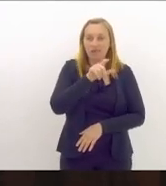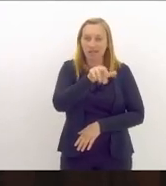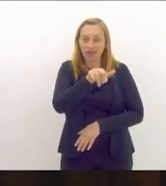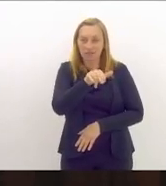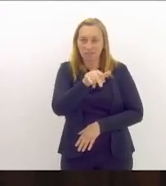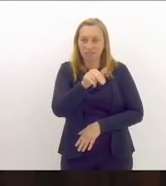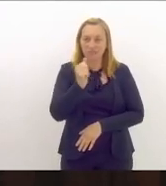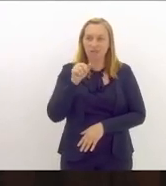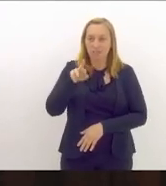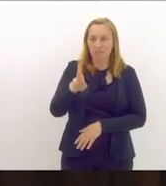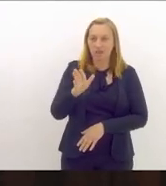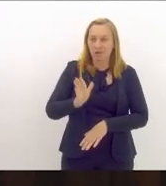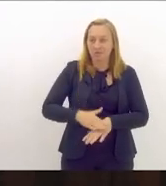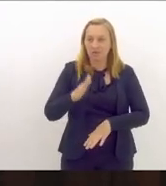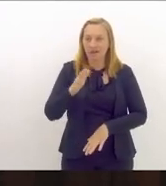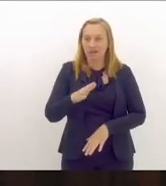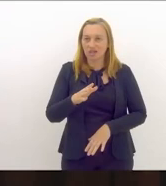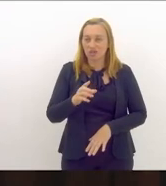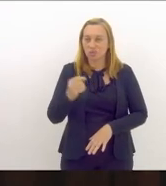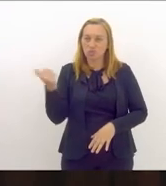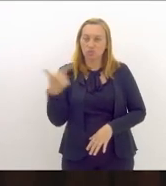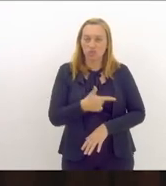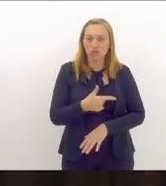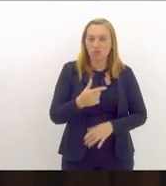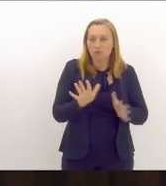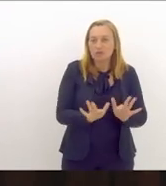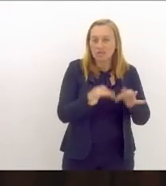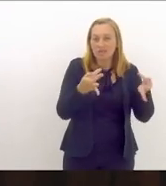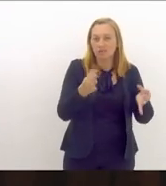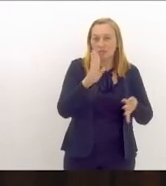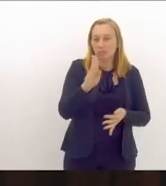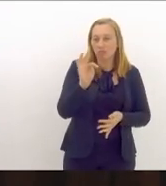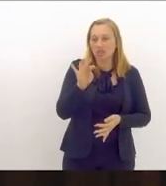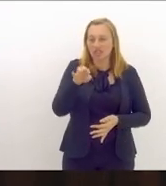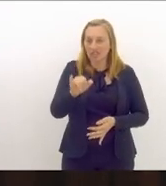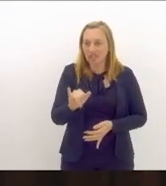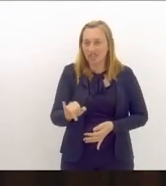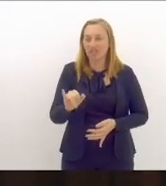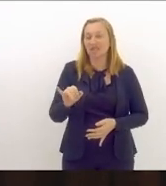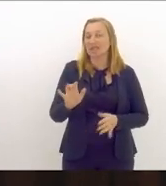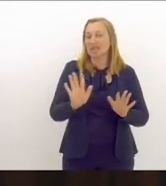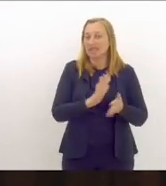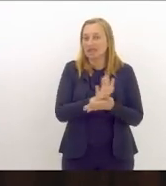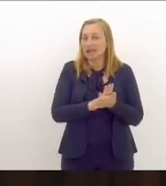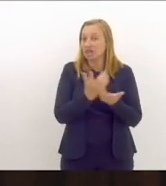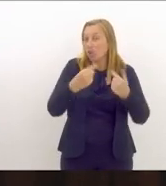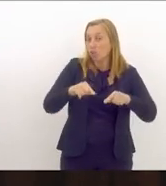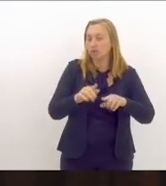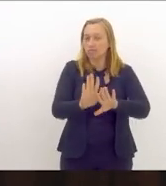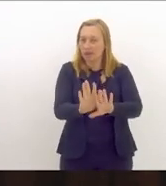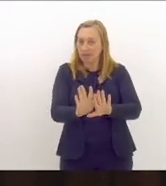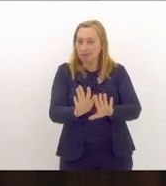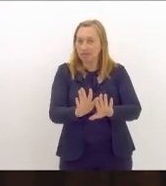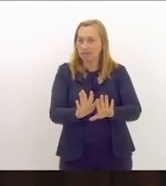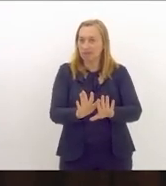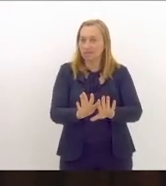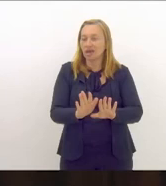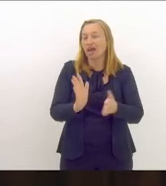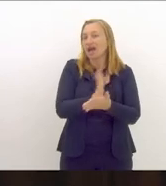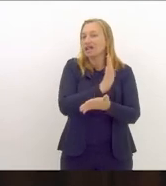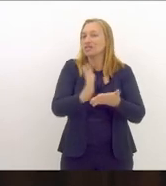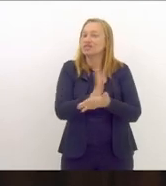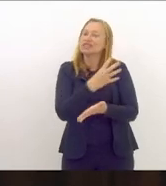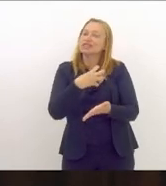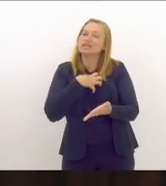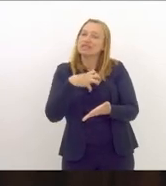fizeram o Bar do Omar muito mais do que um simples botequim. E nada contra ser um simples botequim. Pelo contrário, às vezes